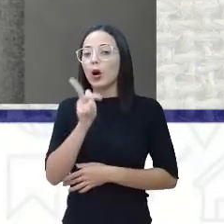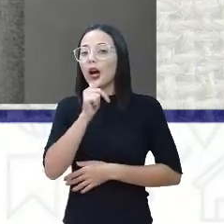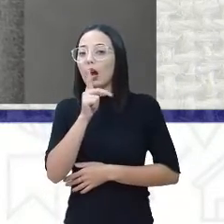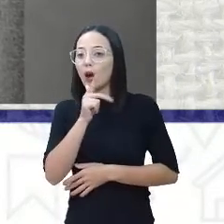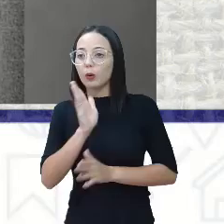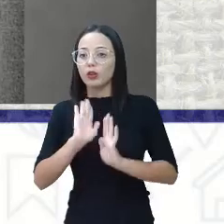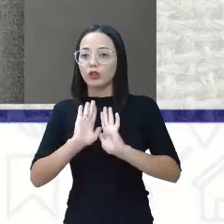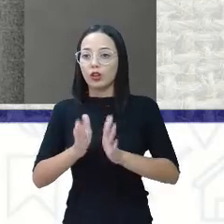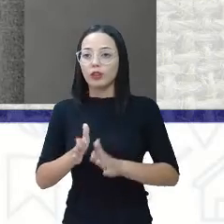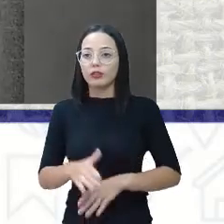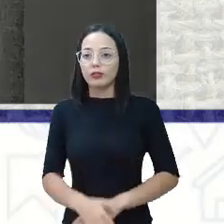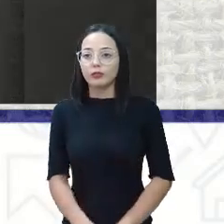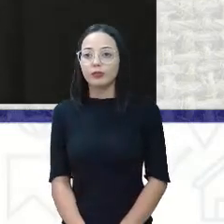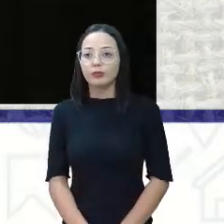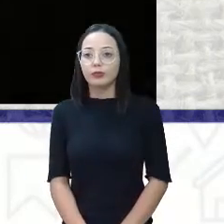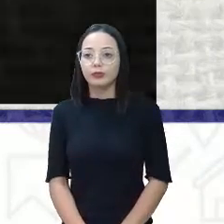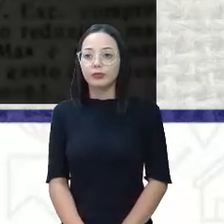hoje.